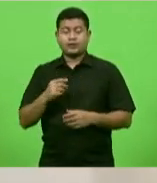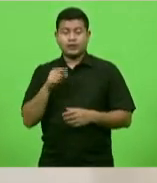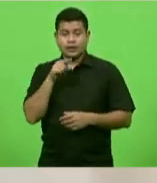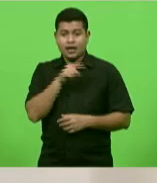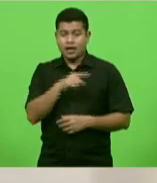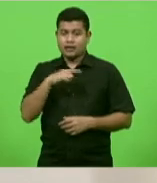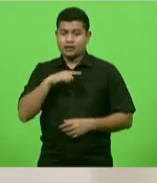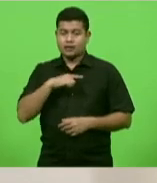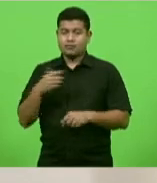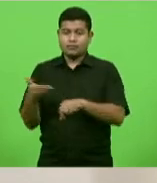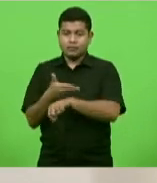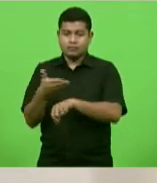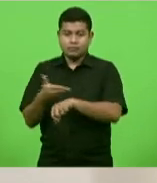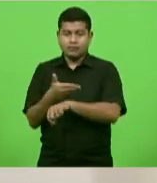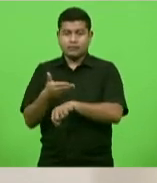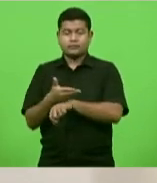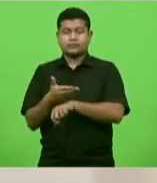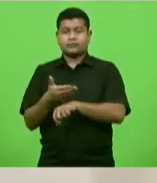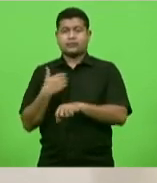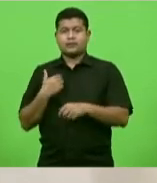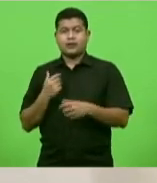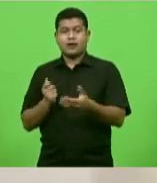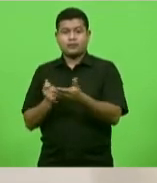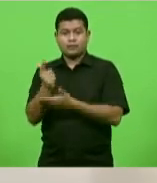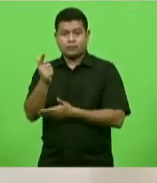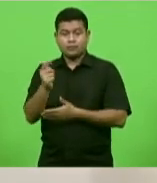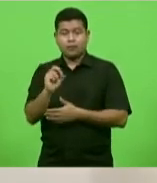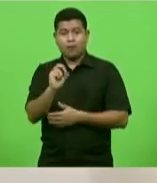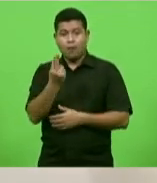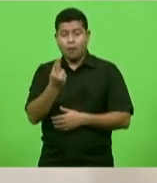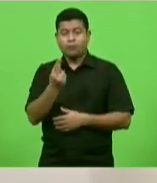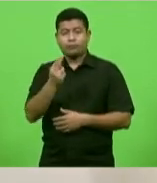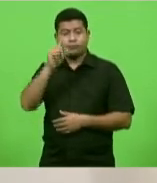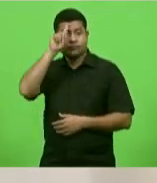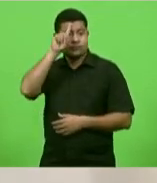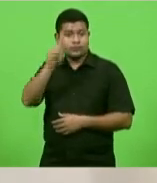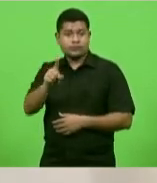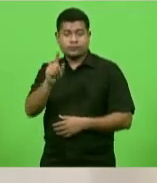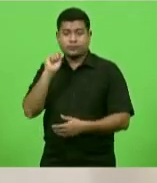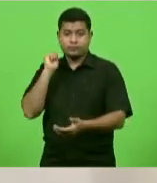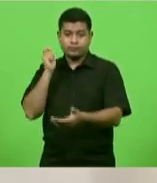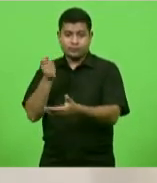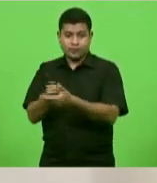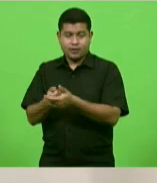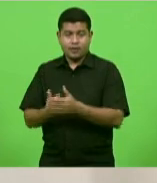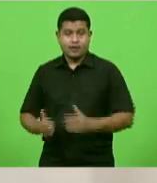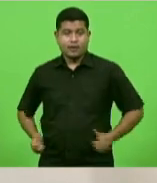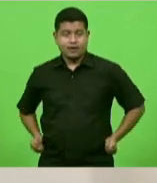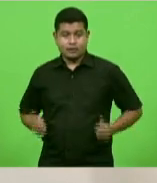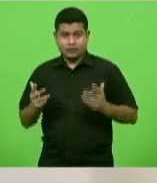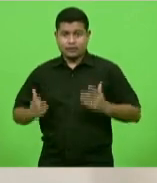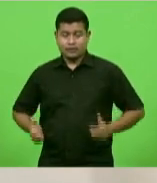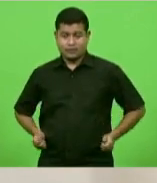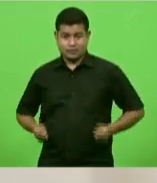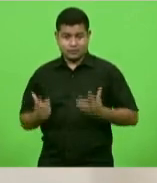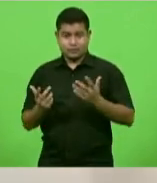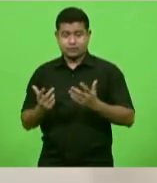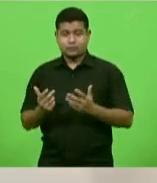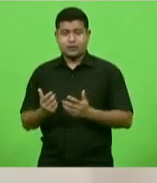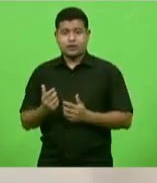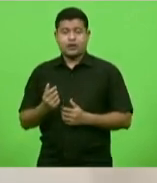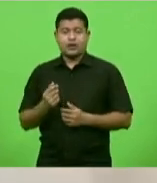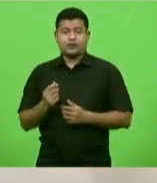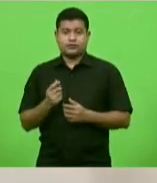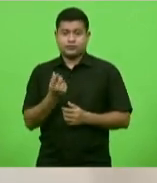da compra dos respiradores, tampouco tenha ordenado despesas não autorizadas por lei ou sem observância